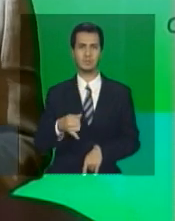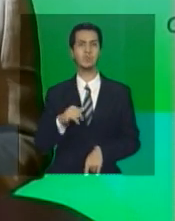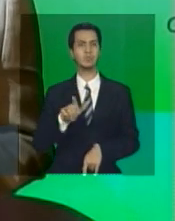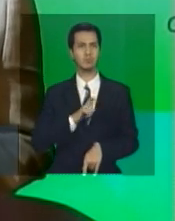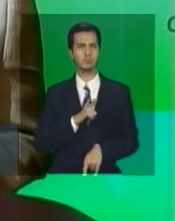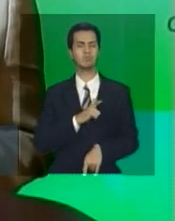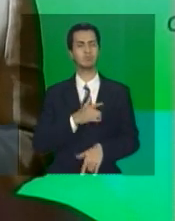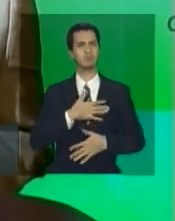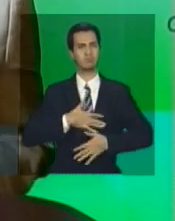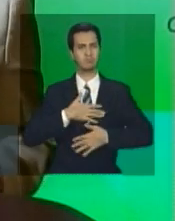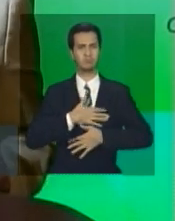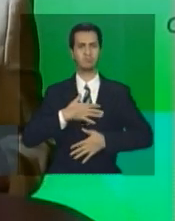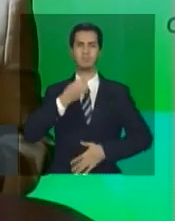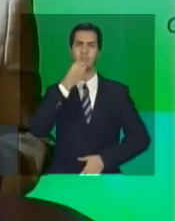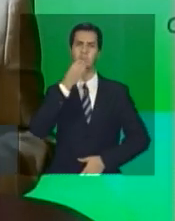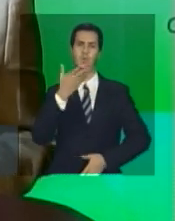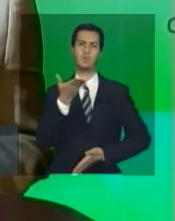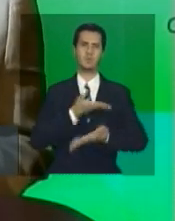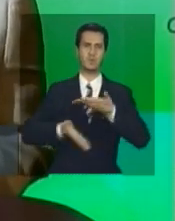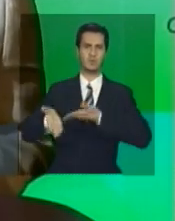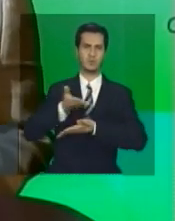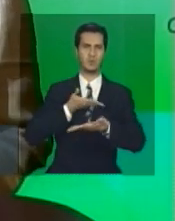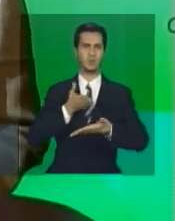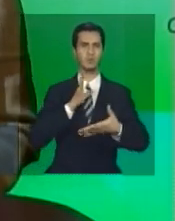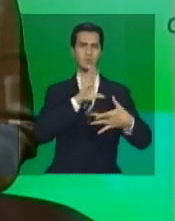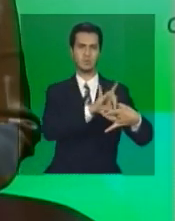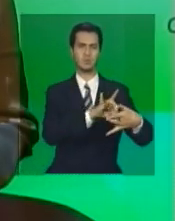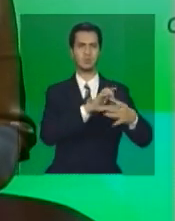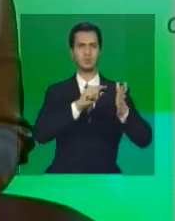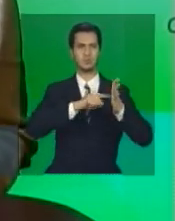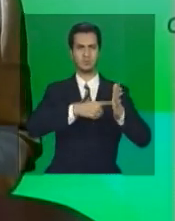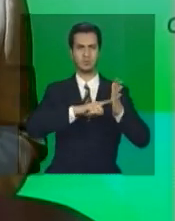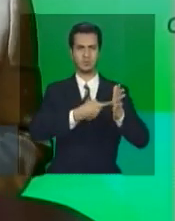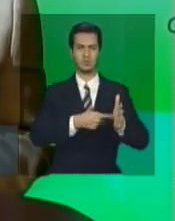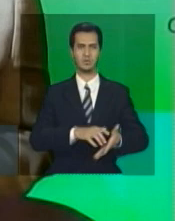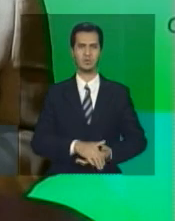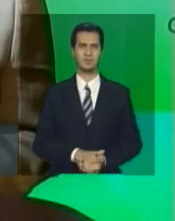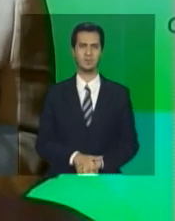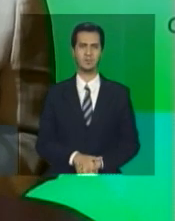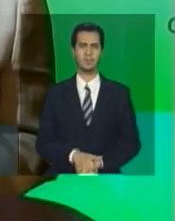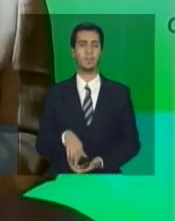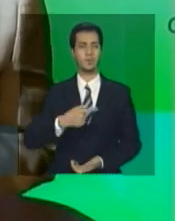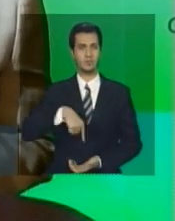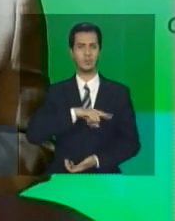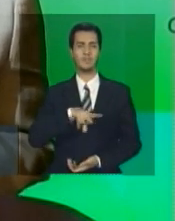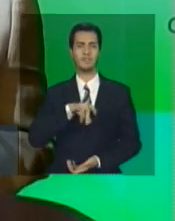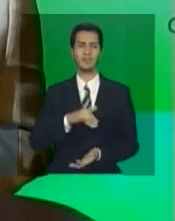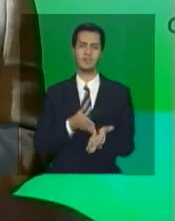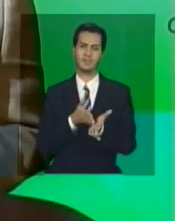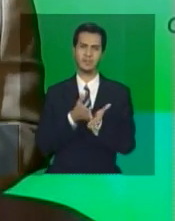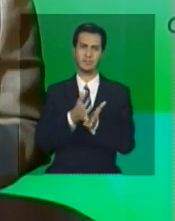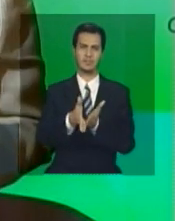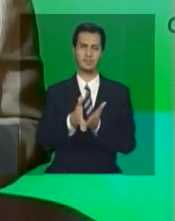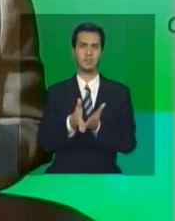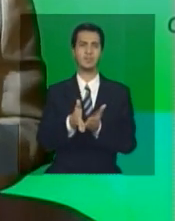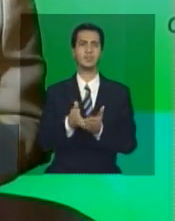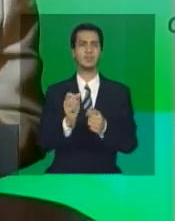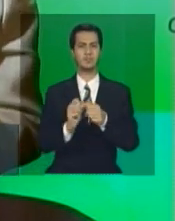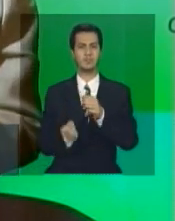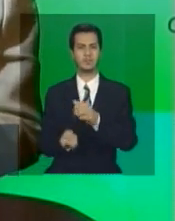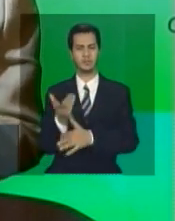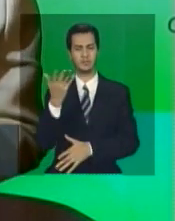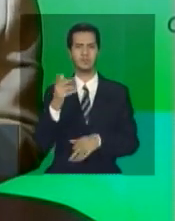boas relações junto aos sindicatos. Assim, vamos caminhar com determinação na exploração e